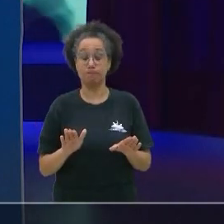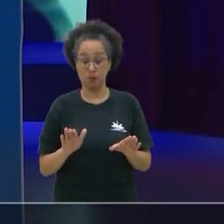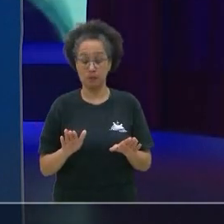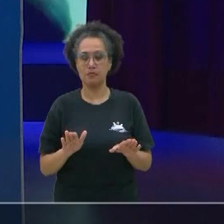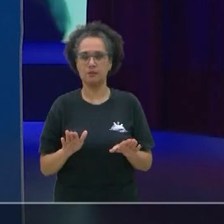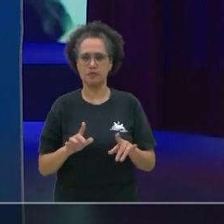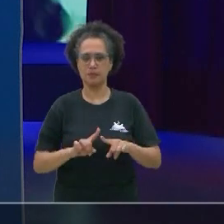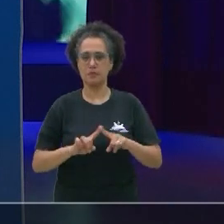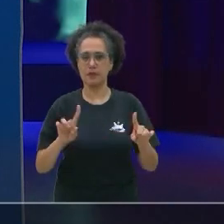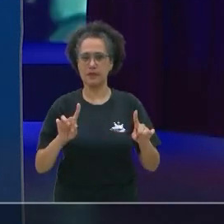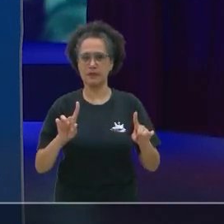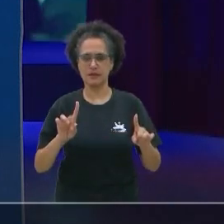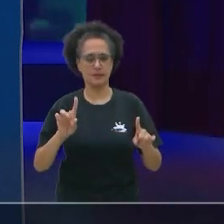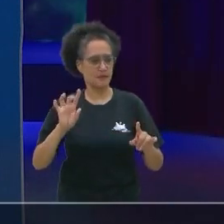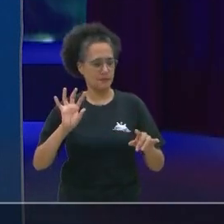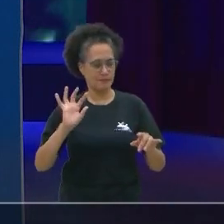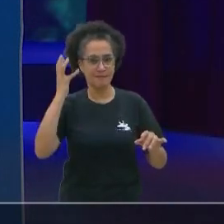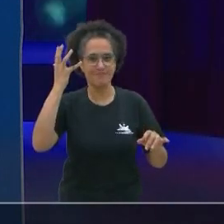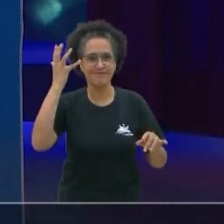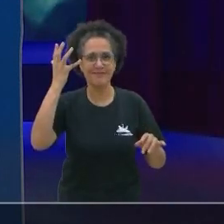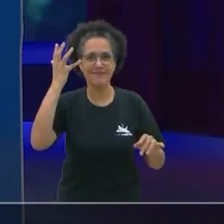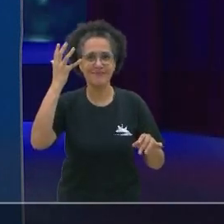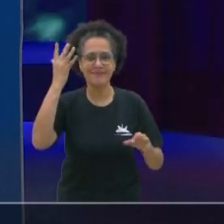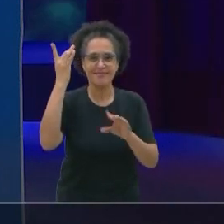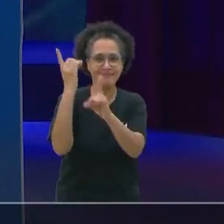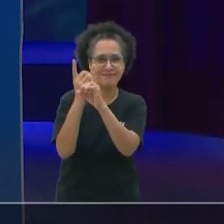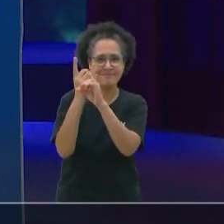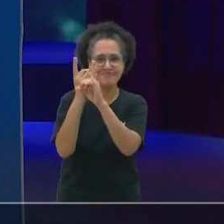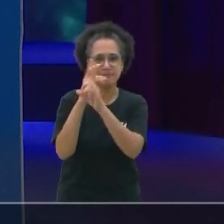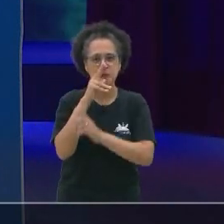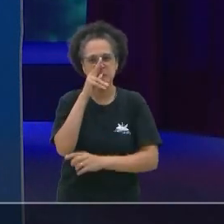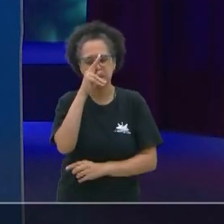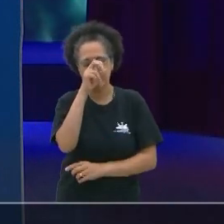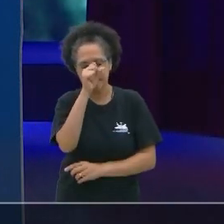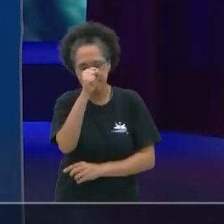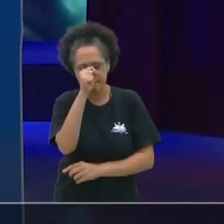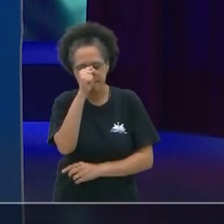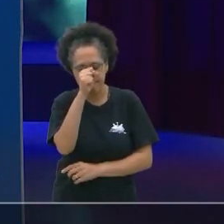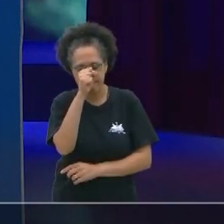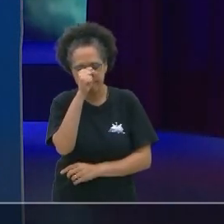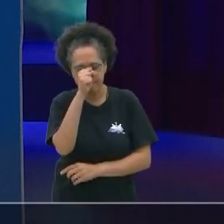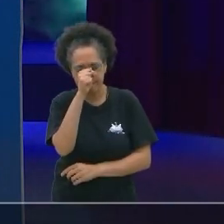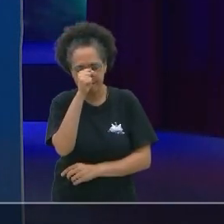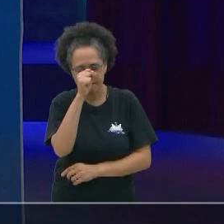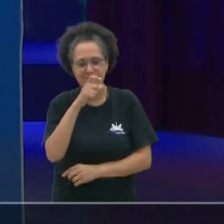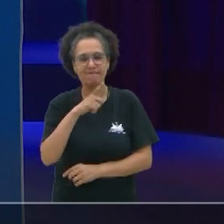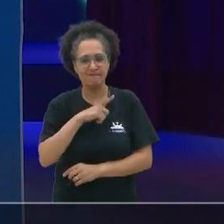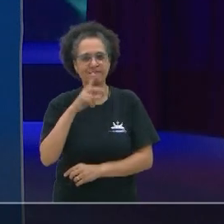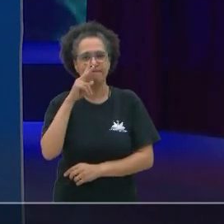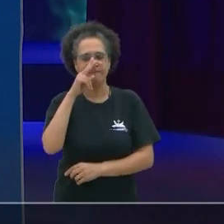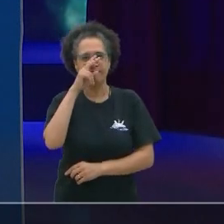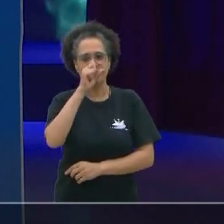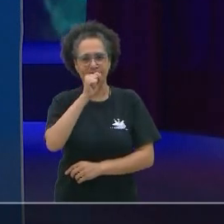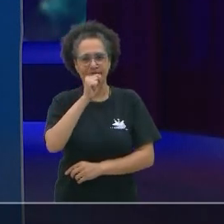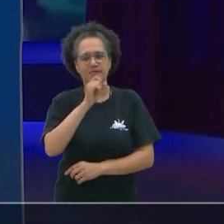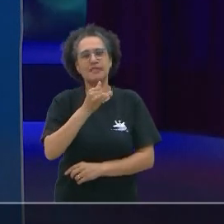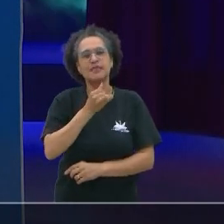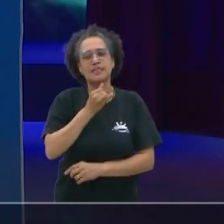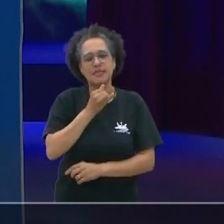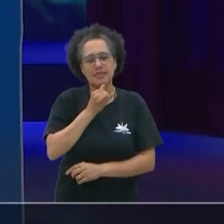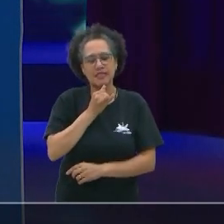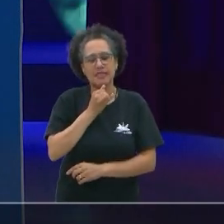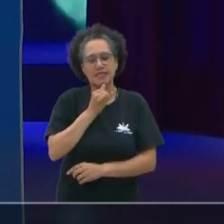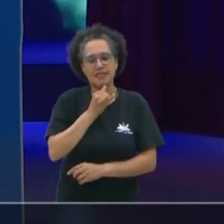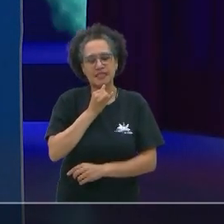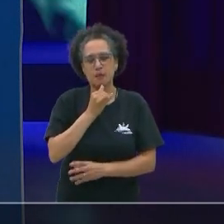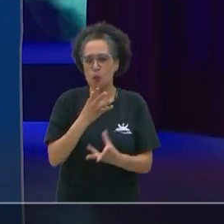Mas de repente, ela encontra forças, se fortalece e é até exemplo para